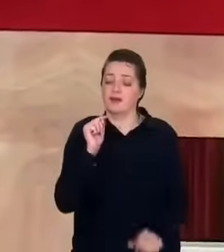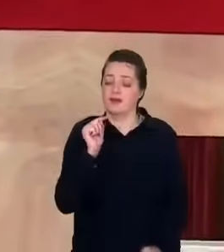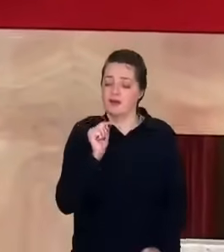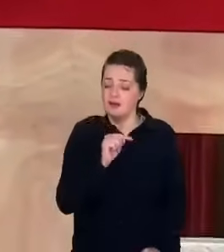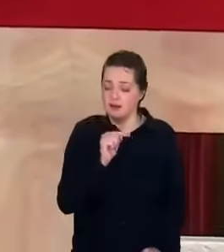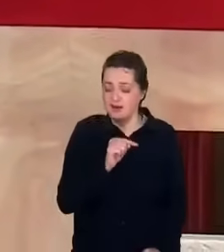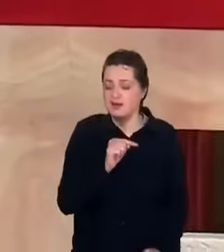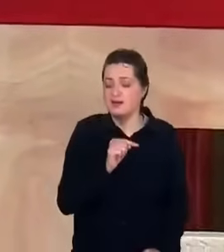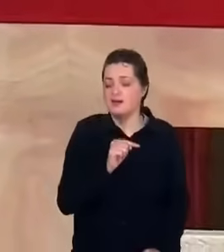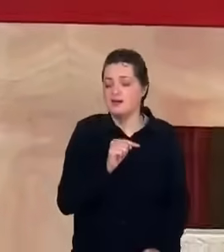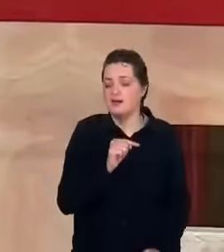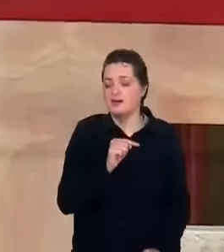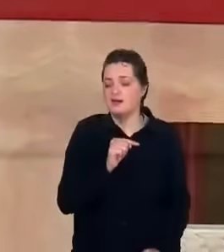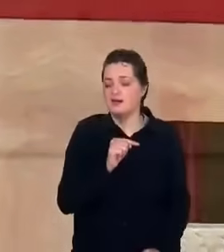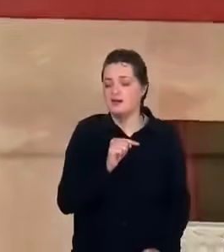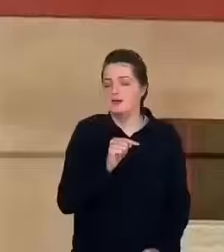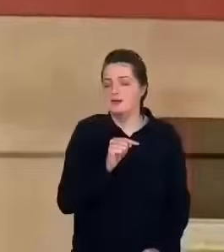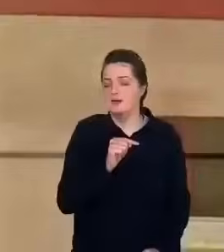ser